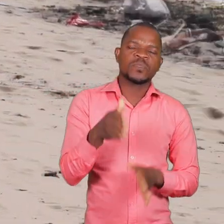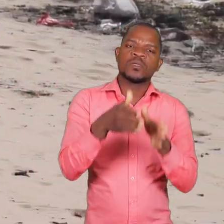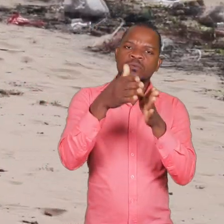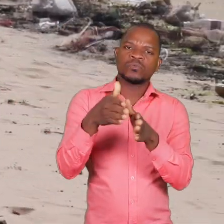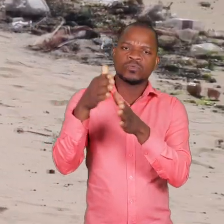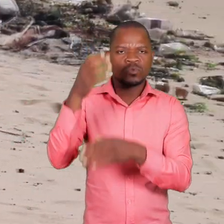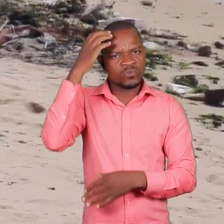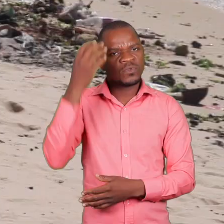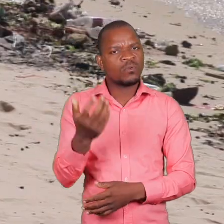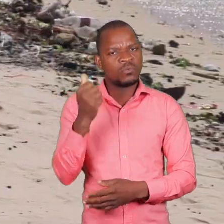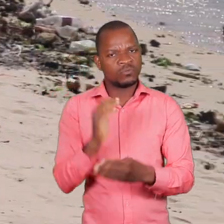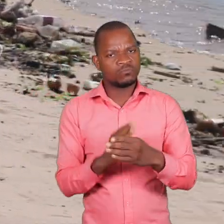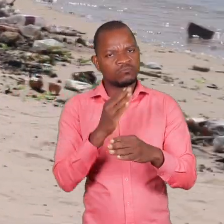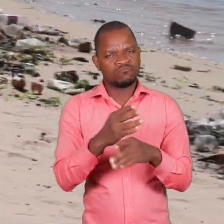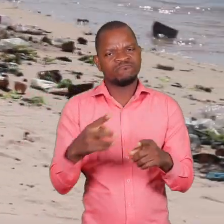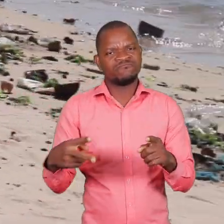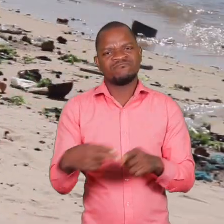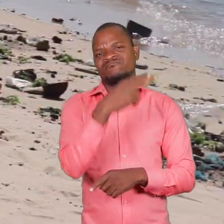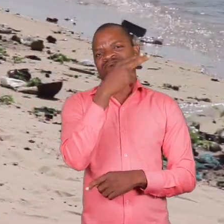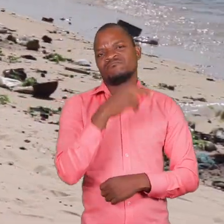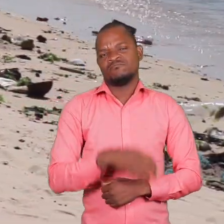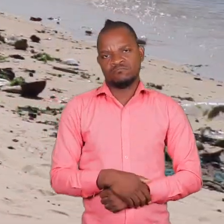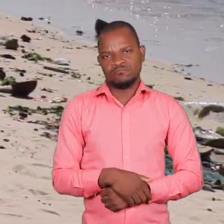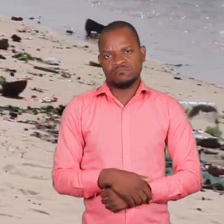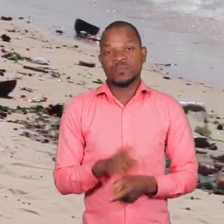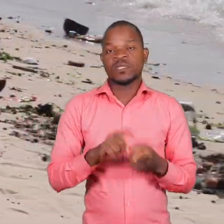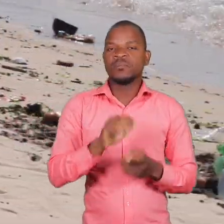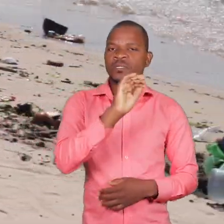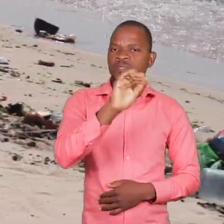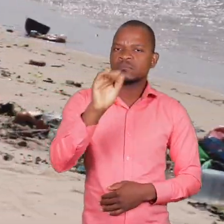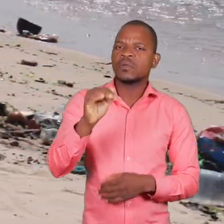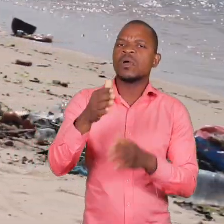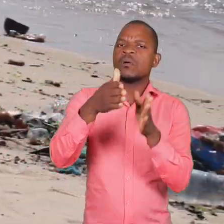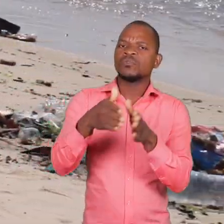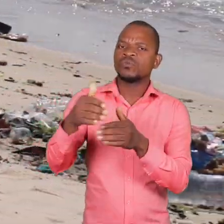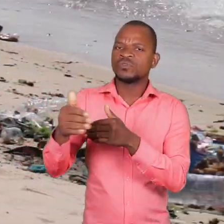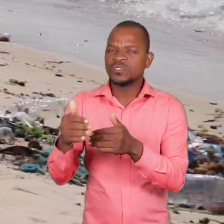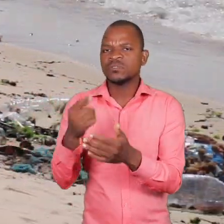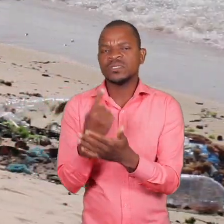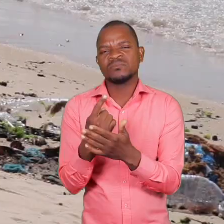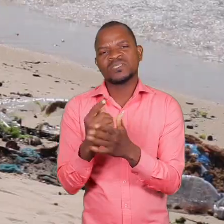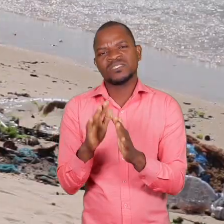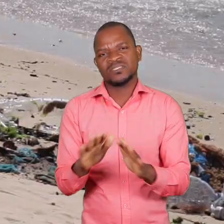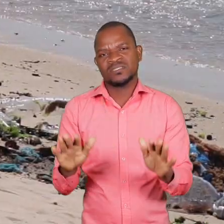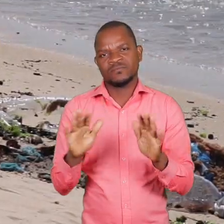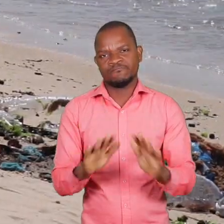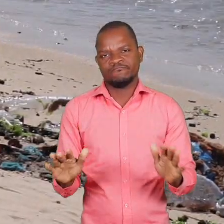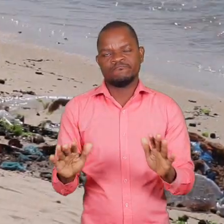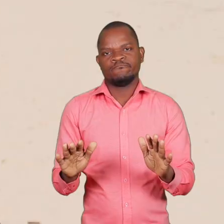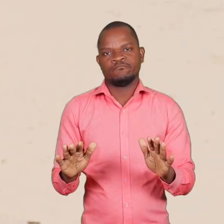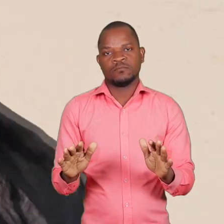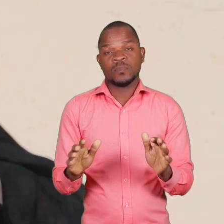é de direito para estancar o mal. E apelam também ao bom senso dos seus vizinhos enquanto o problema não for